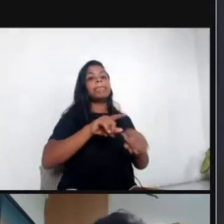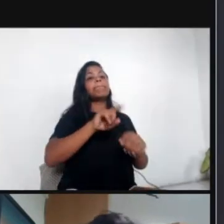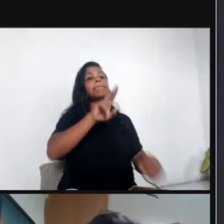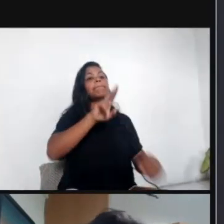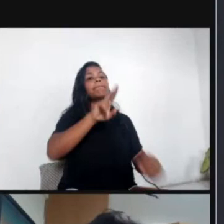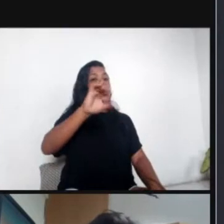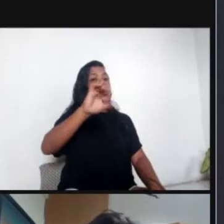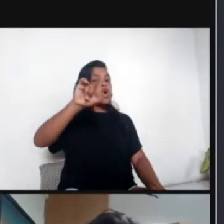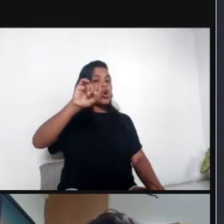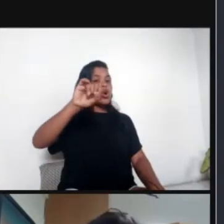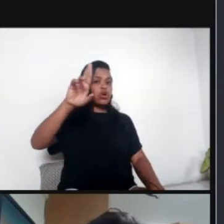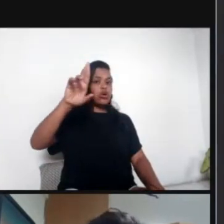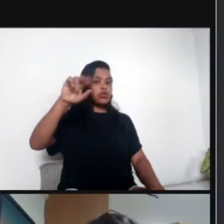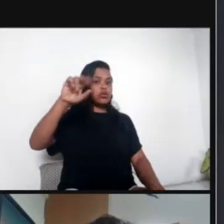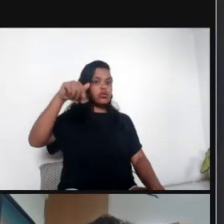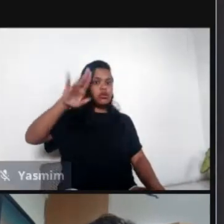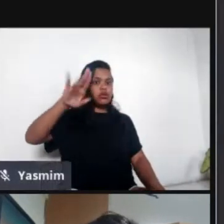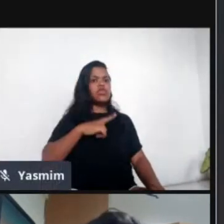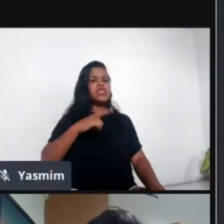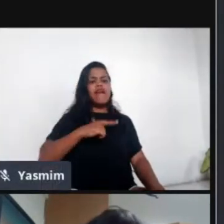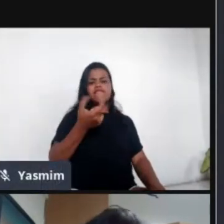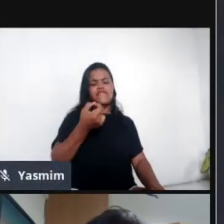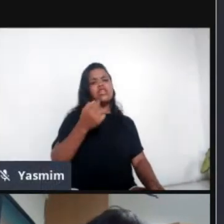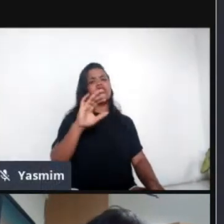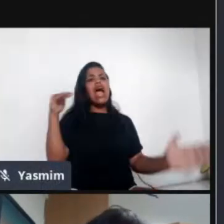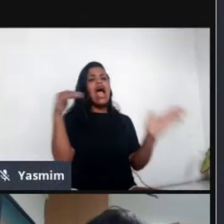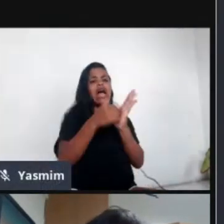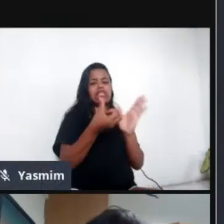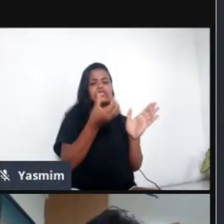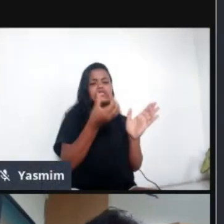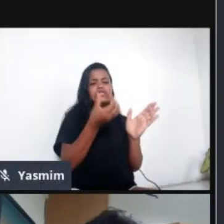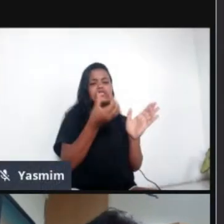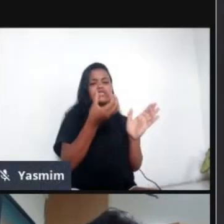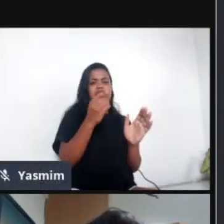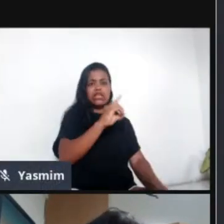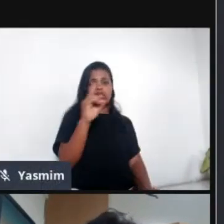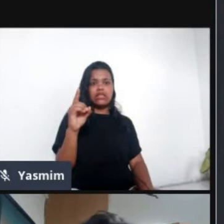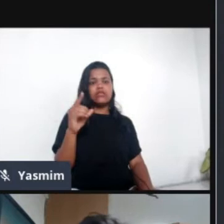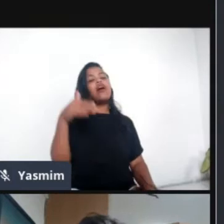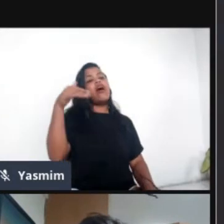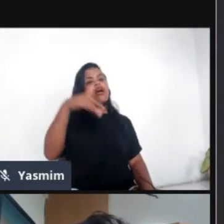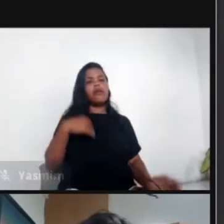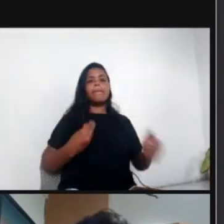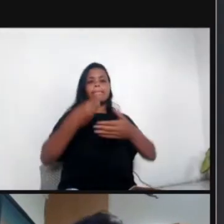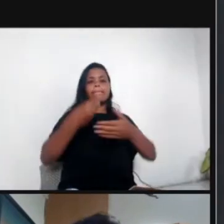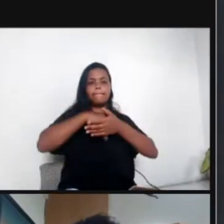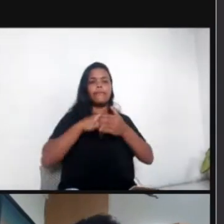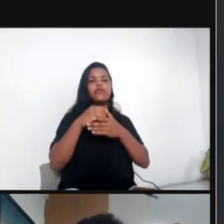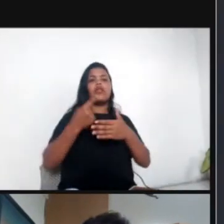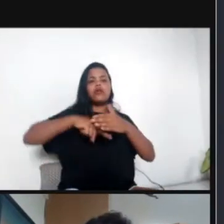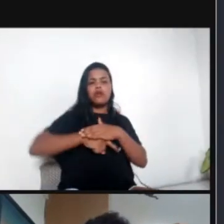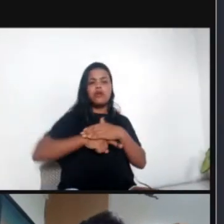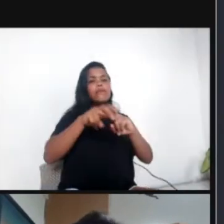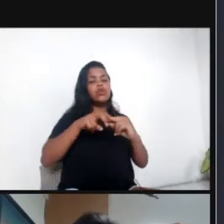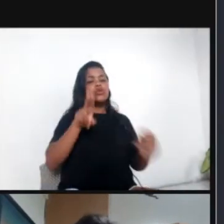a 60 dias. E aqui se justifica de os pacientes utilizarem de forma profilática, porque